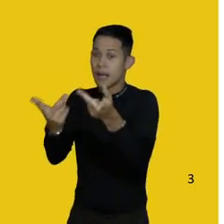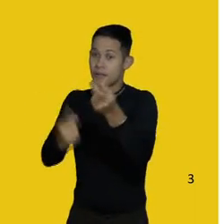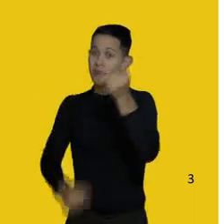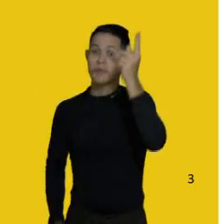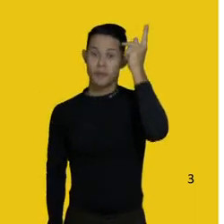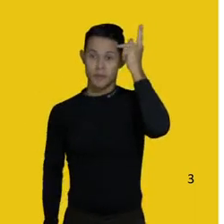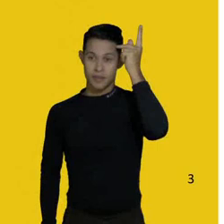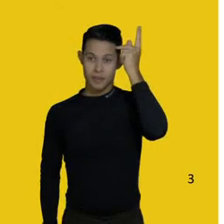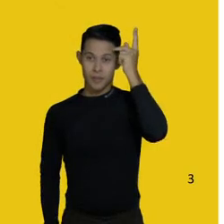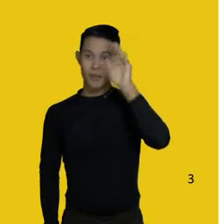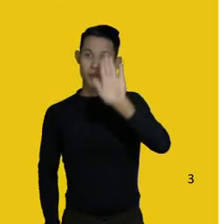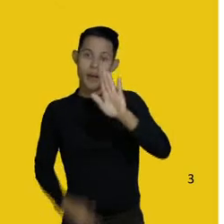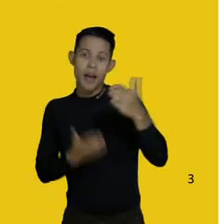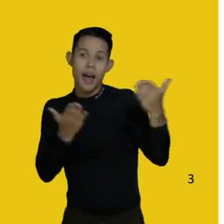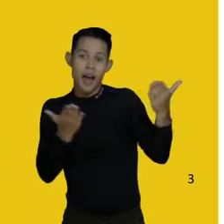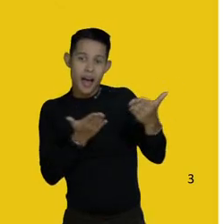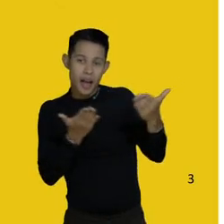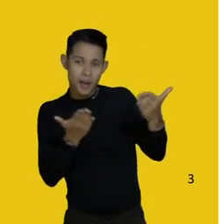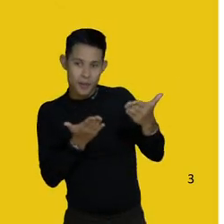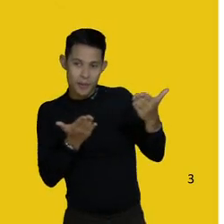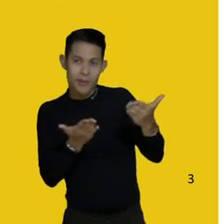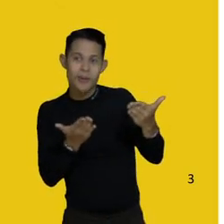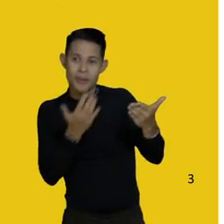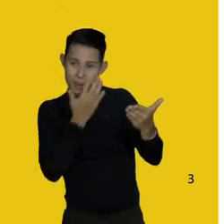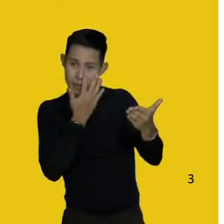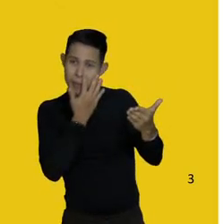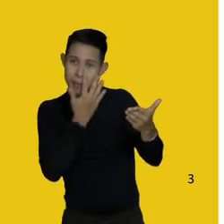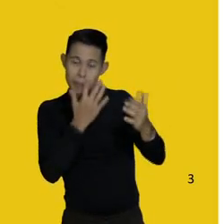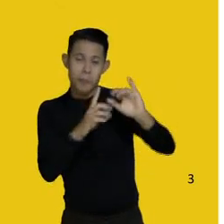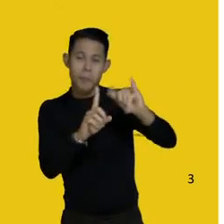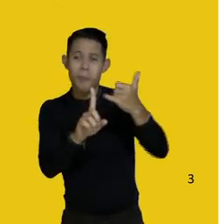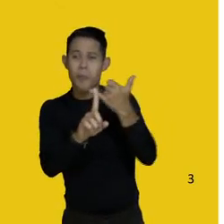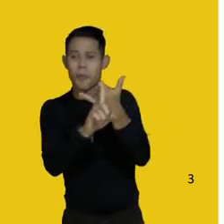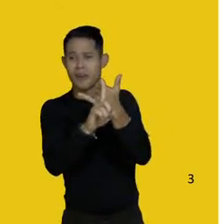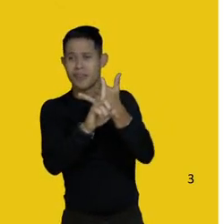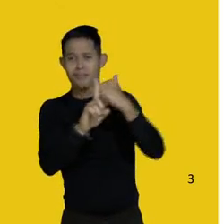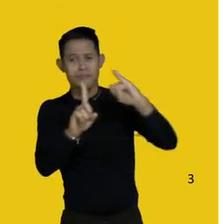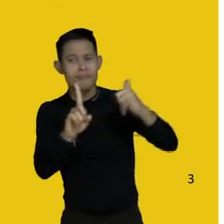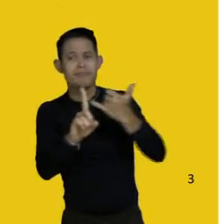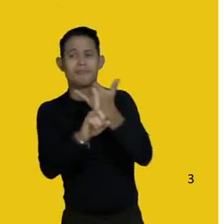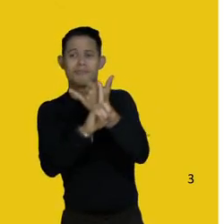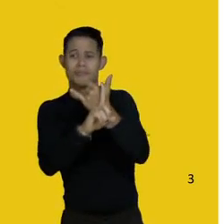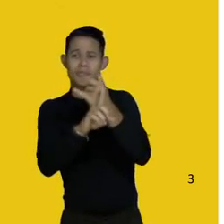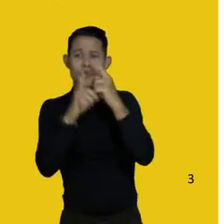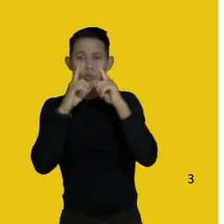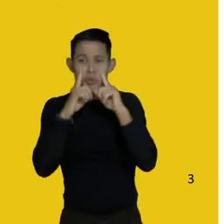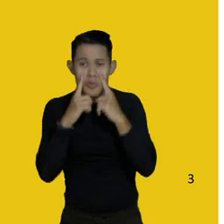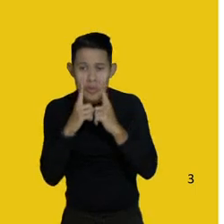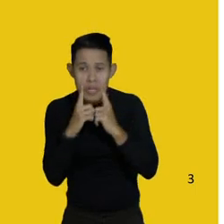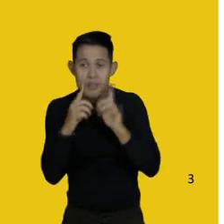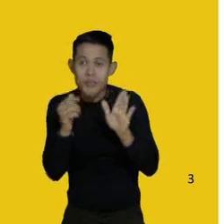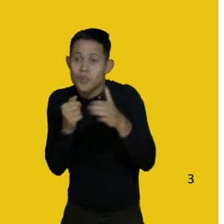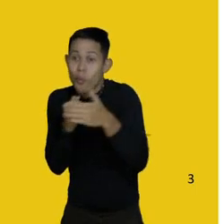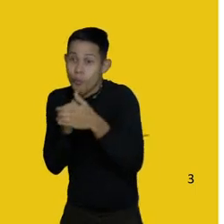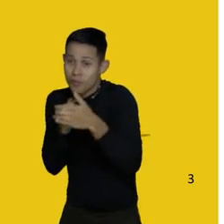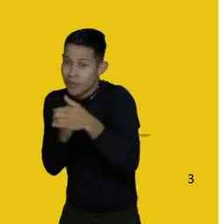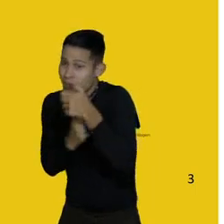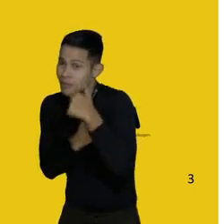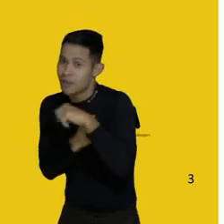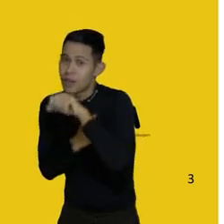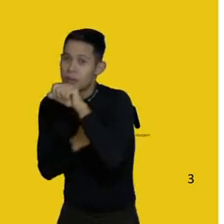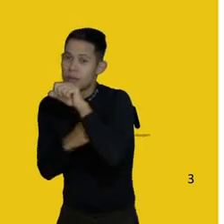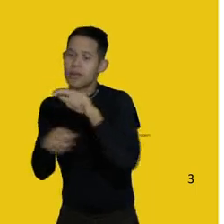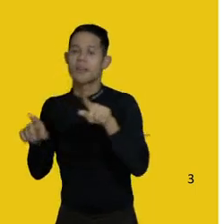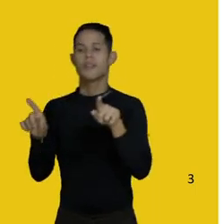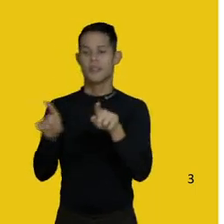agora há pouco tempo ele falou pra mãe mãe eu sofri tanto bullying e chorando né então ele até escondeu da mãe então isso também é uma